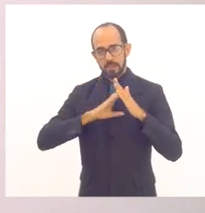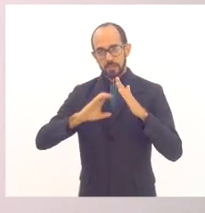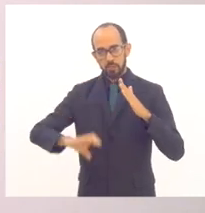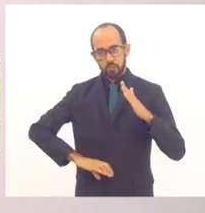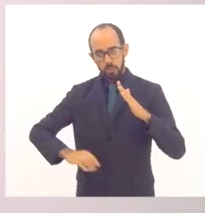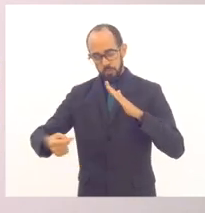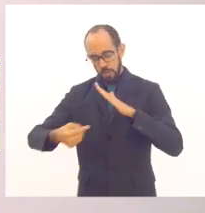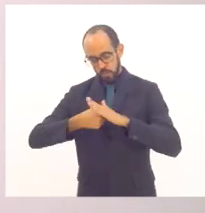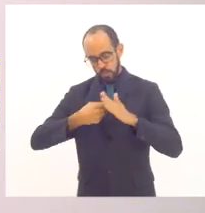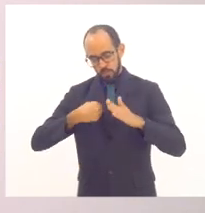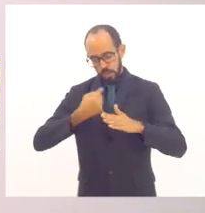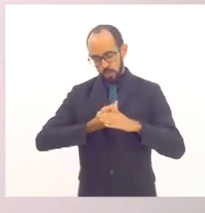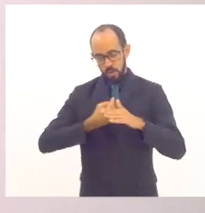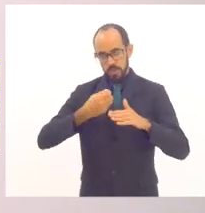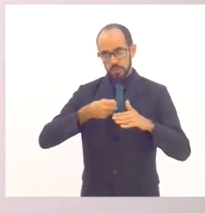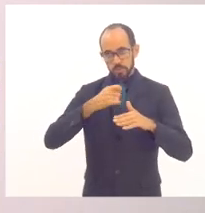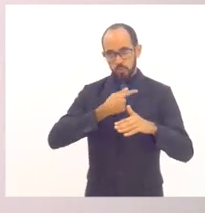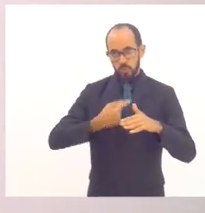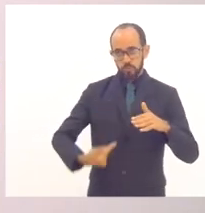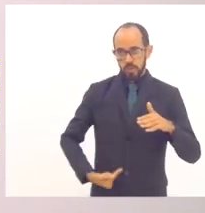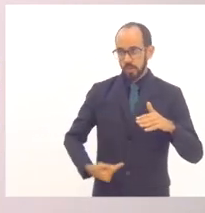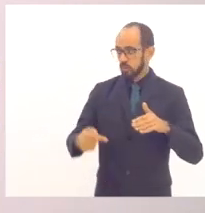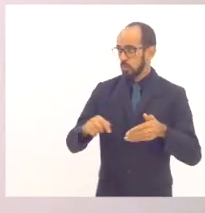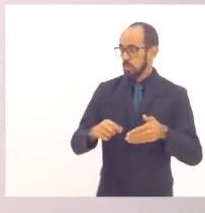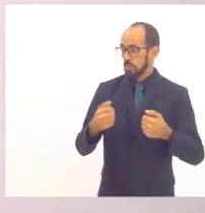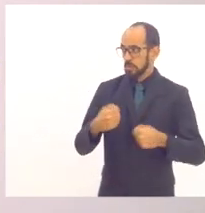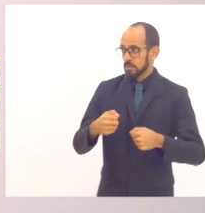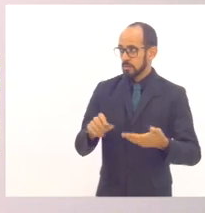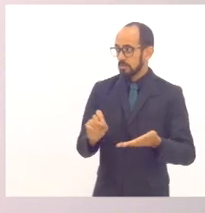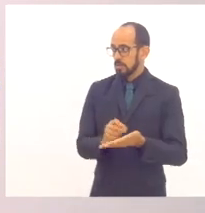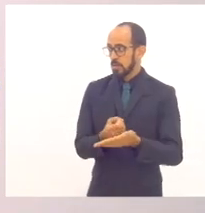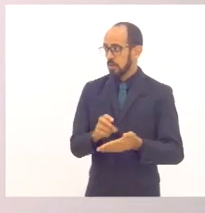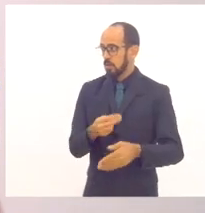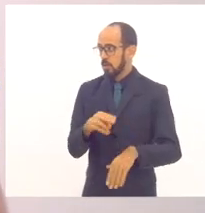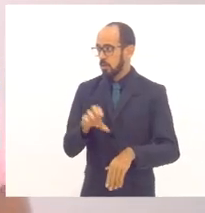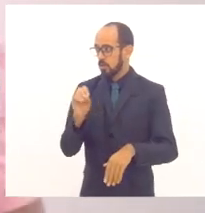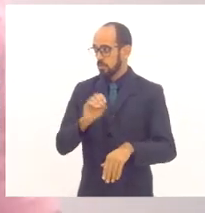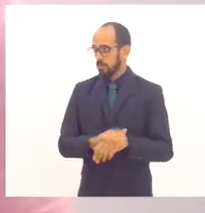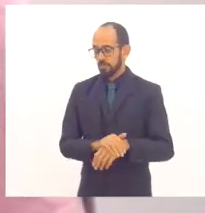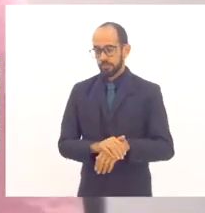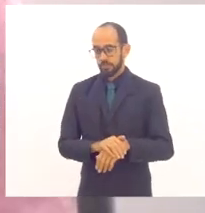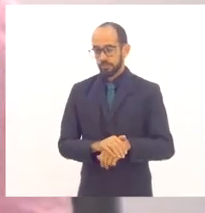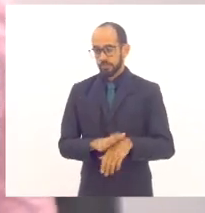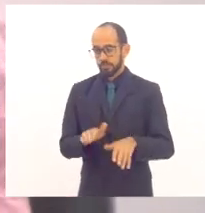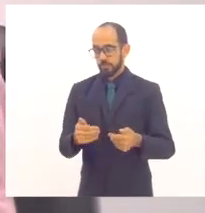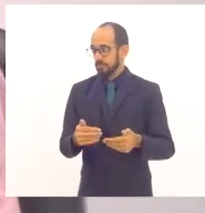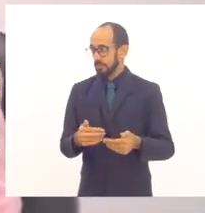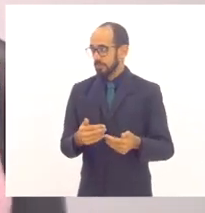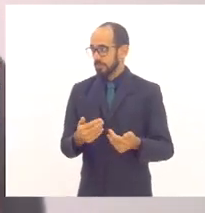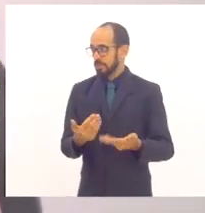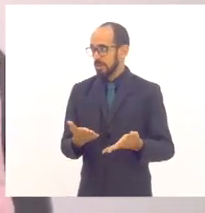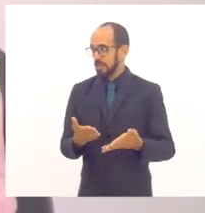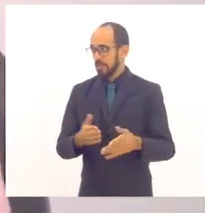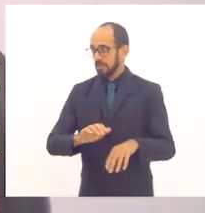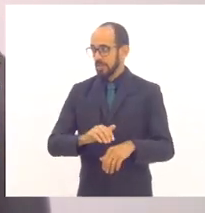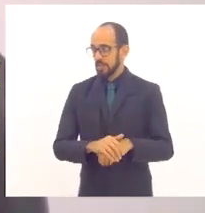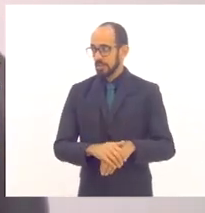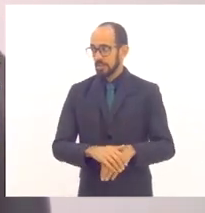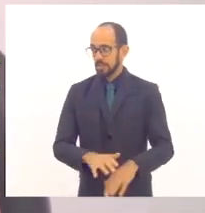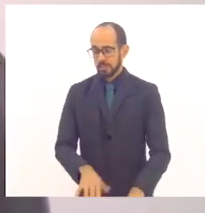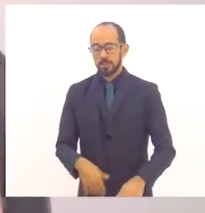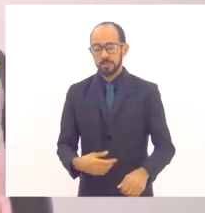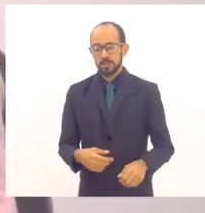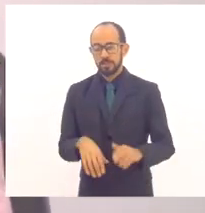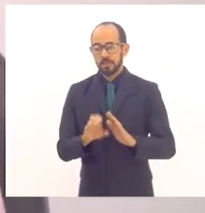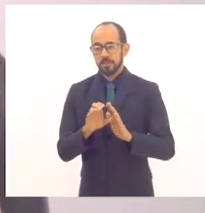o governador deve assinar ou não. E aí a gente mostra as inconsistências, ou conceituais ou metodológicas.